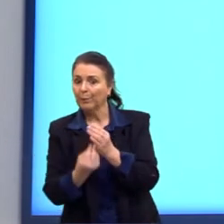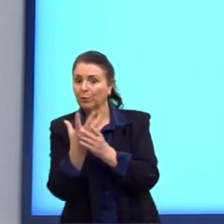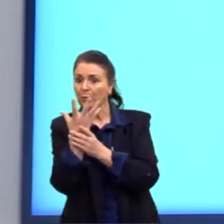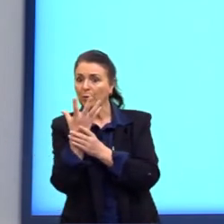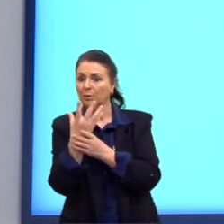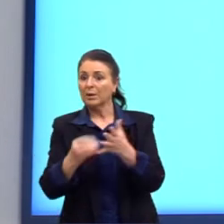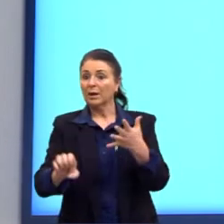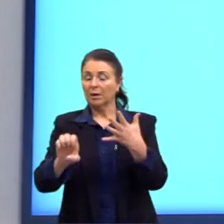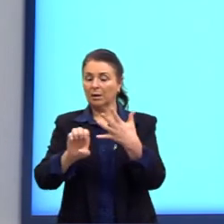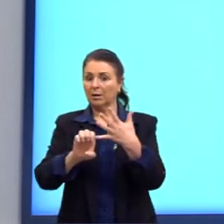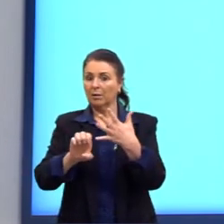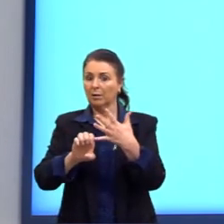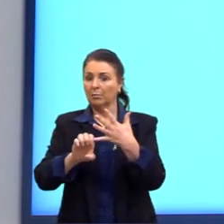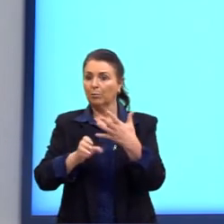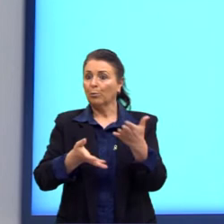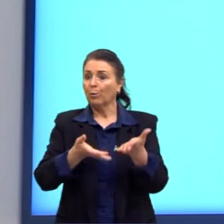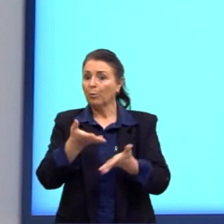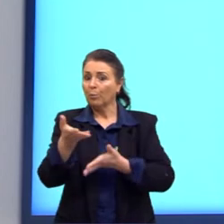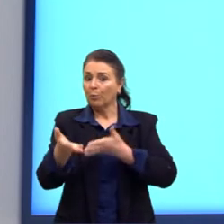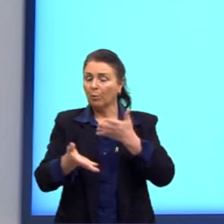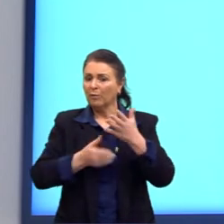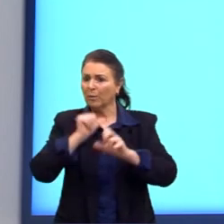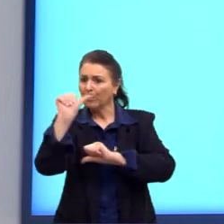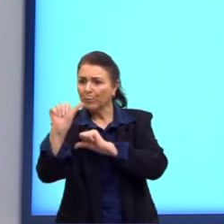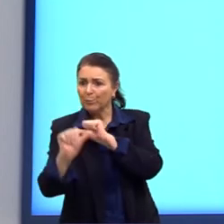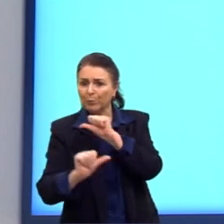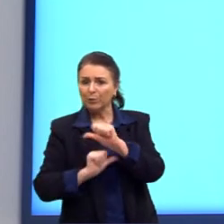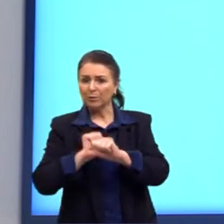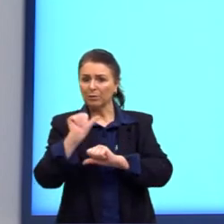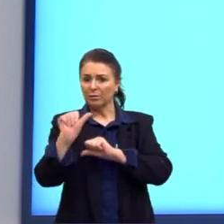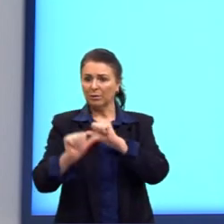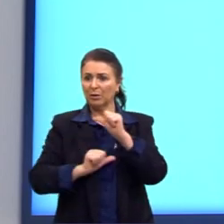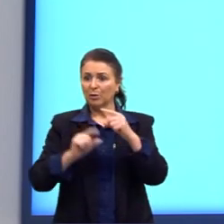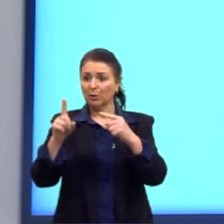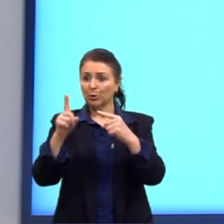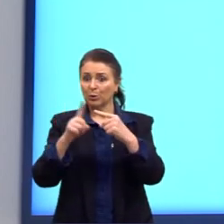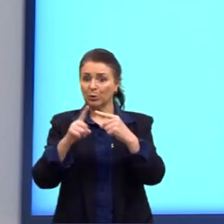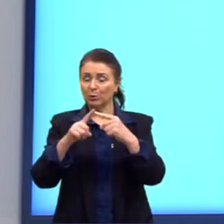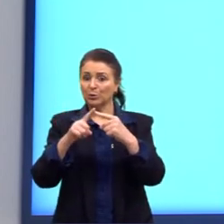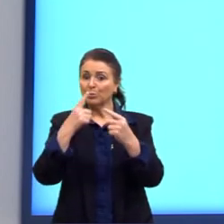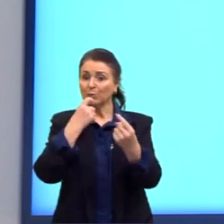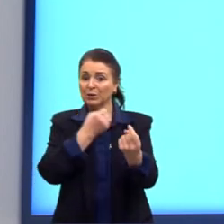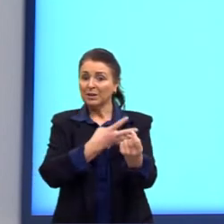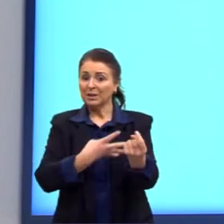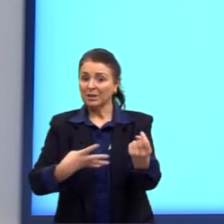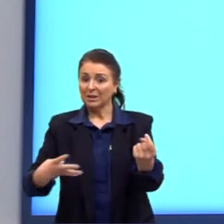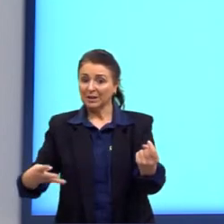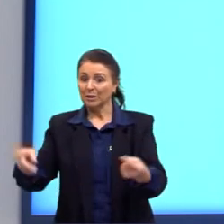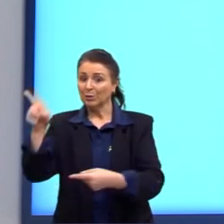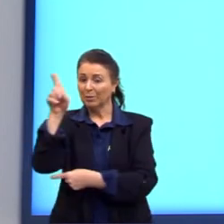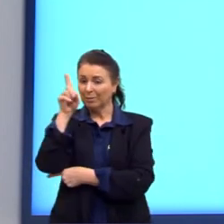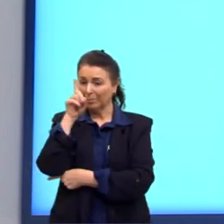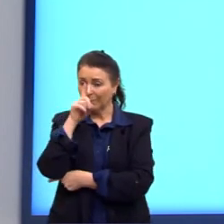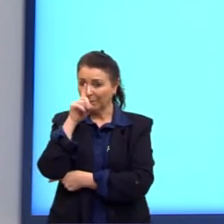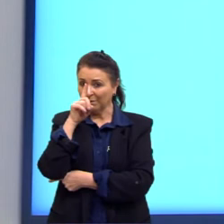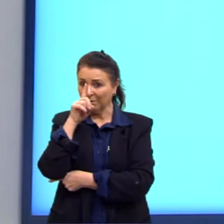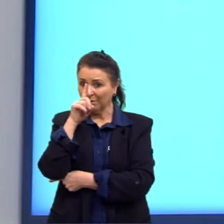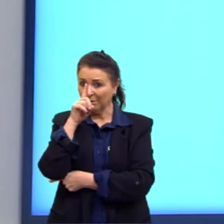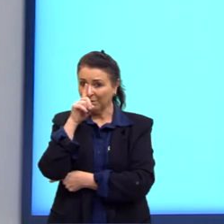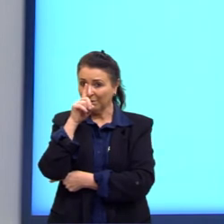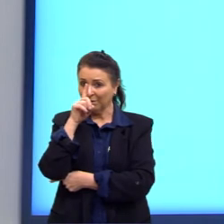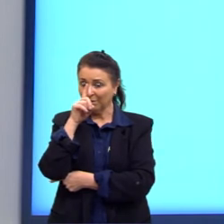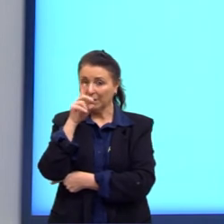e letra e promover a alteração do tipo sanguíneo materno então